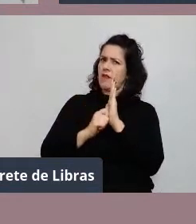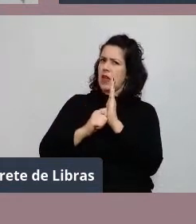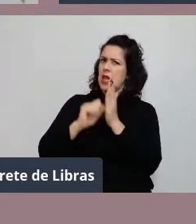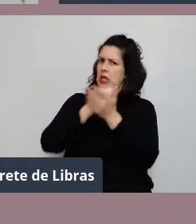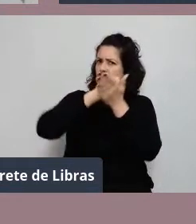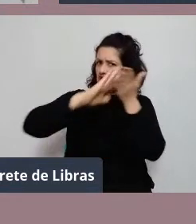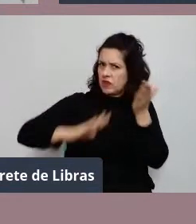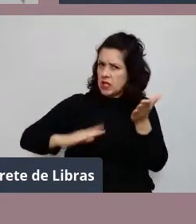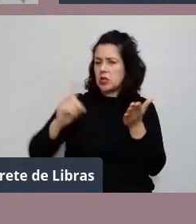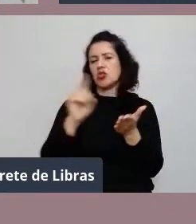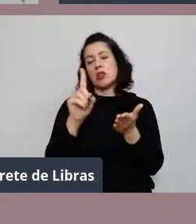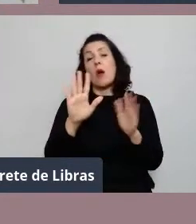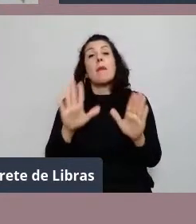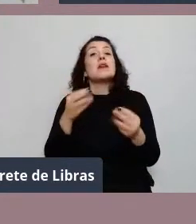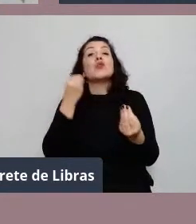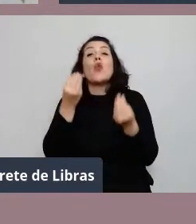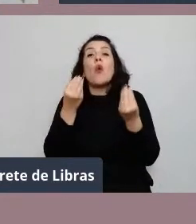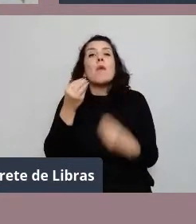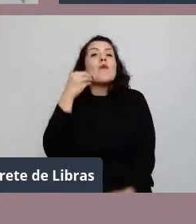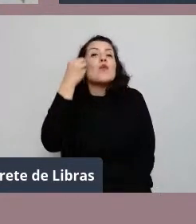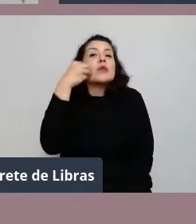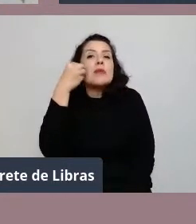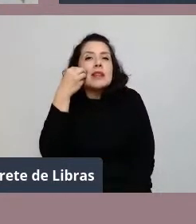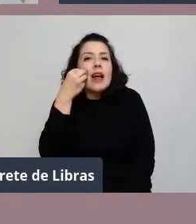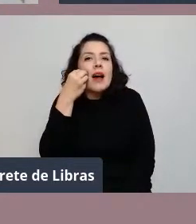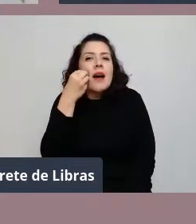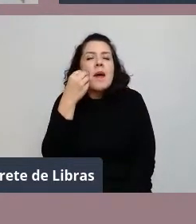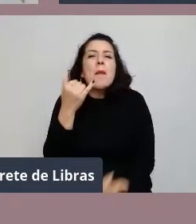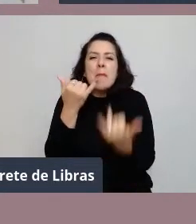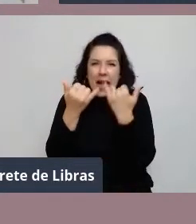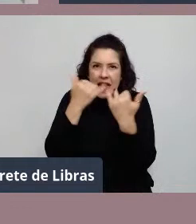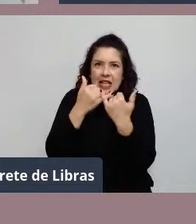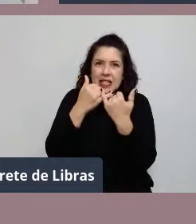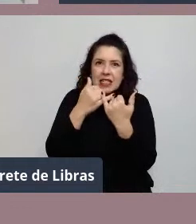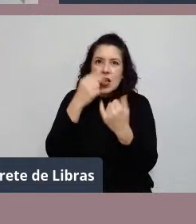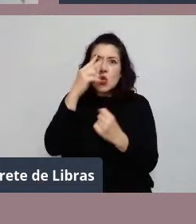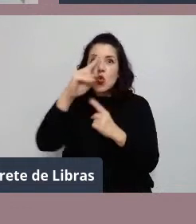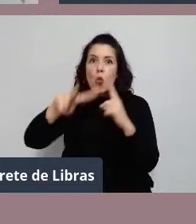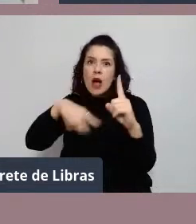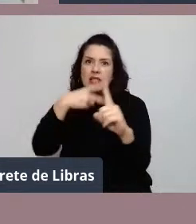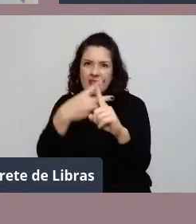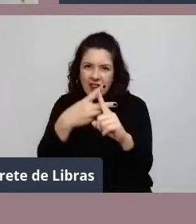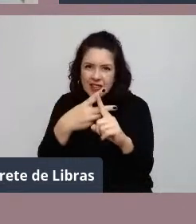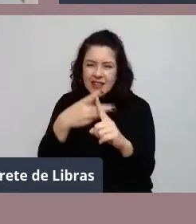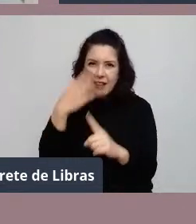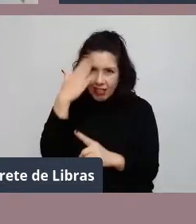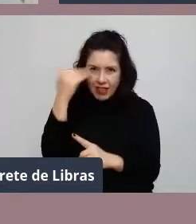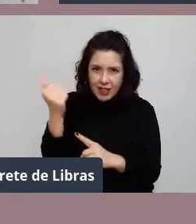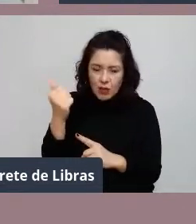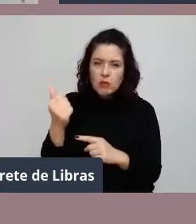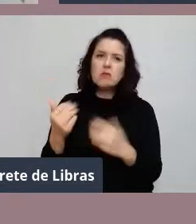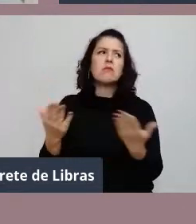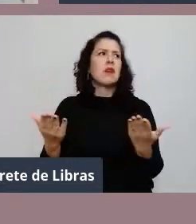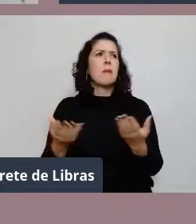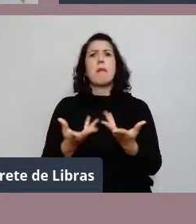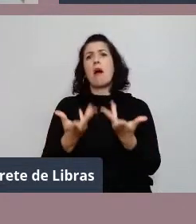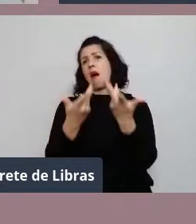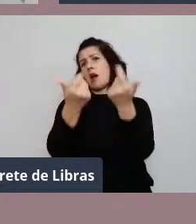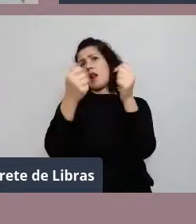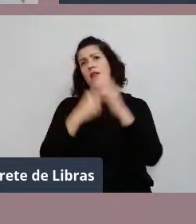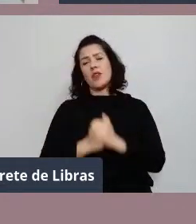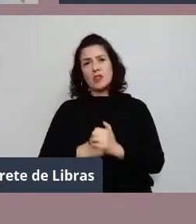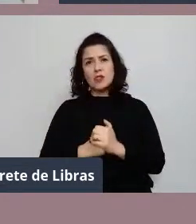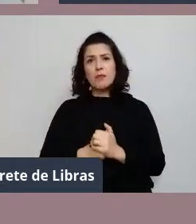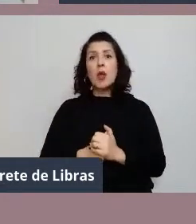sobre a experiência de ler esses dois livros num só. Foi maravilhoso, porque quando passou um tempo, um dia ela chegou lá, abriu e